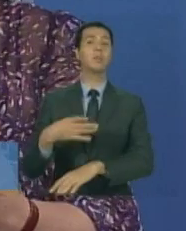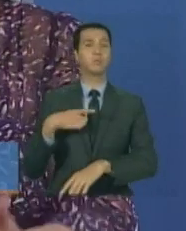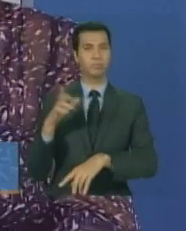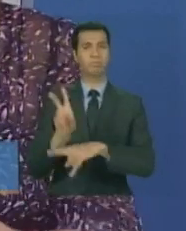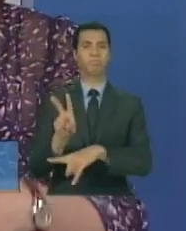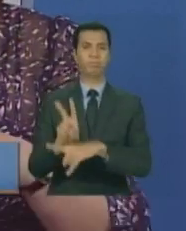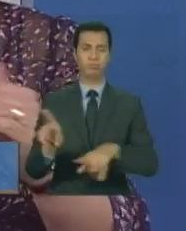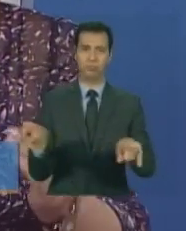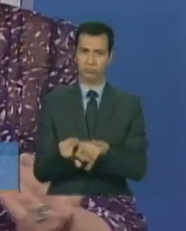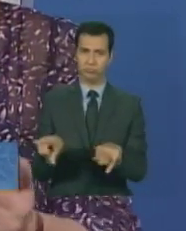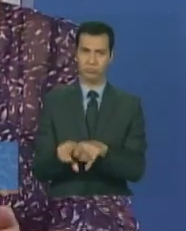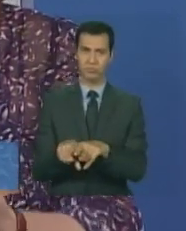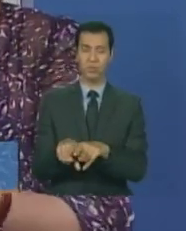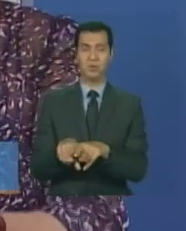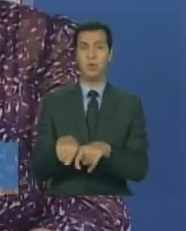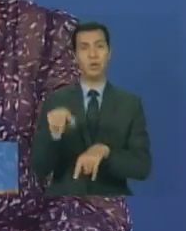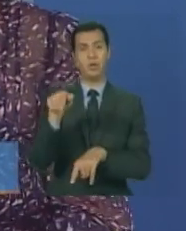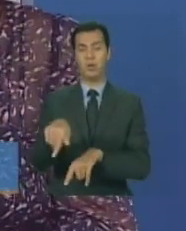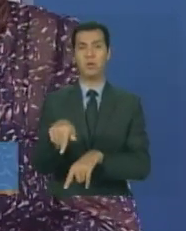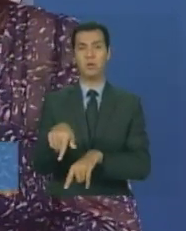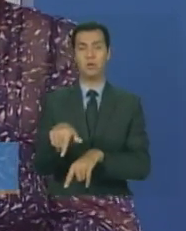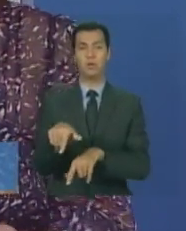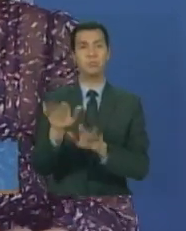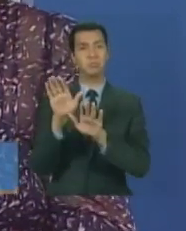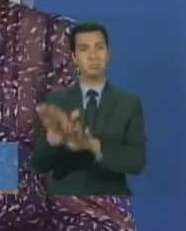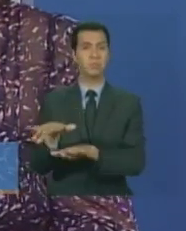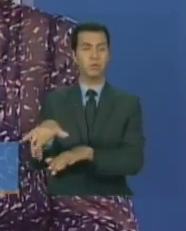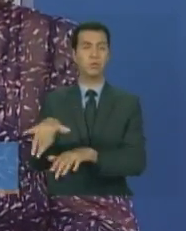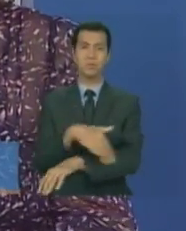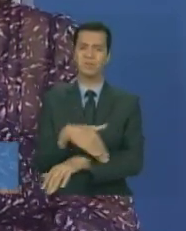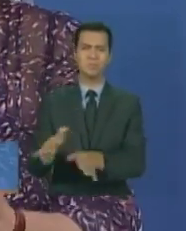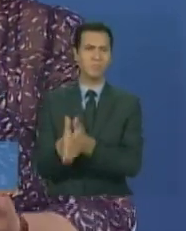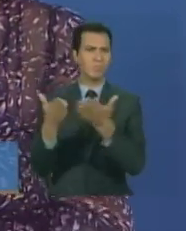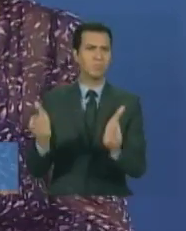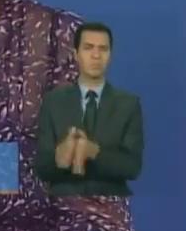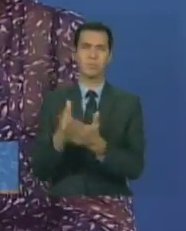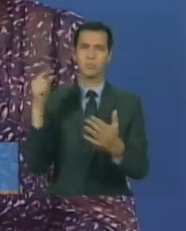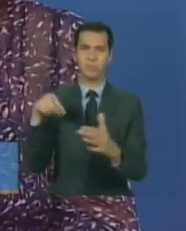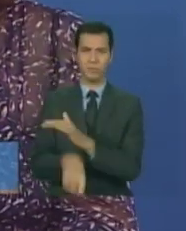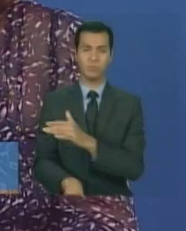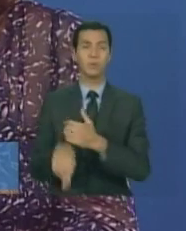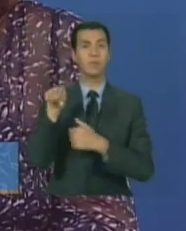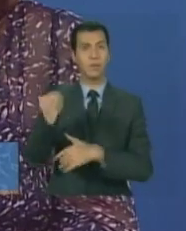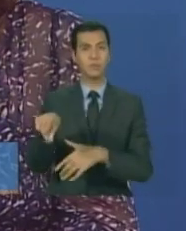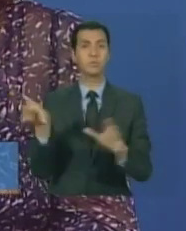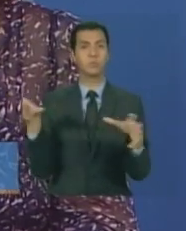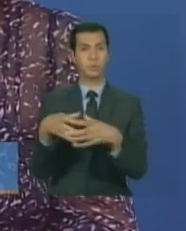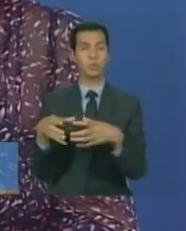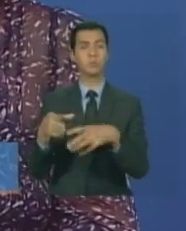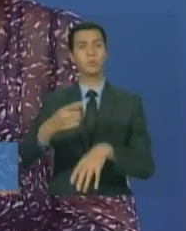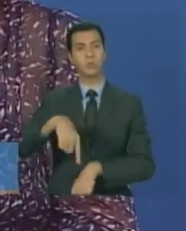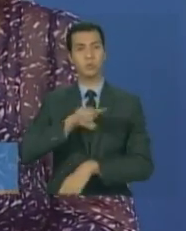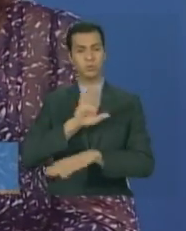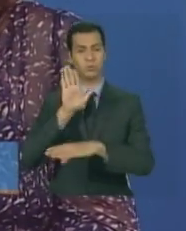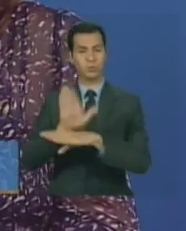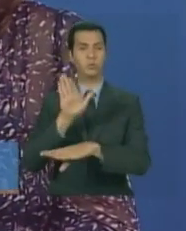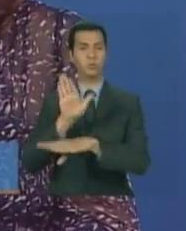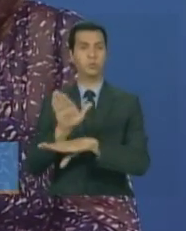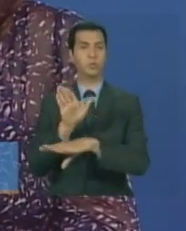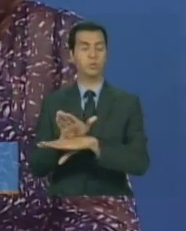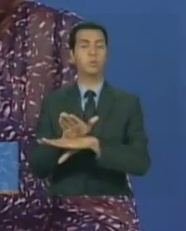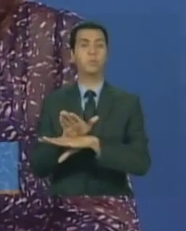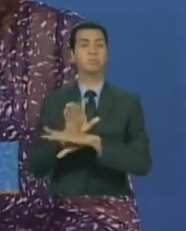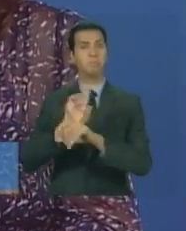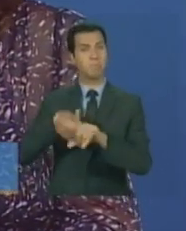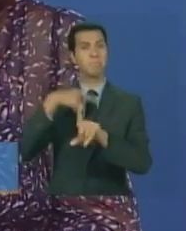pela situação de abandono, já situada, né, na extrema pobreza. Então, essa população nós vamos estar expandindo serviços,